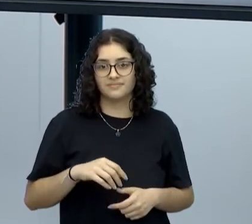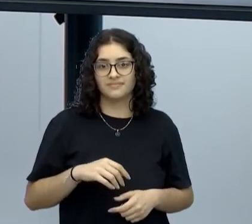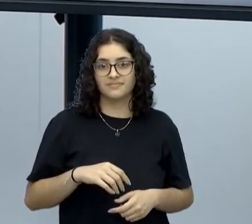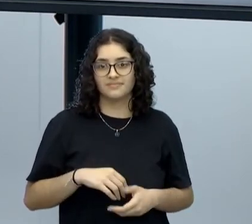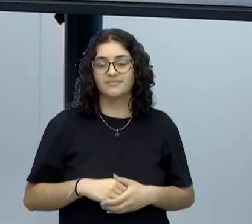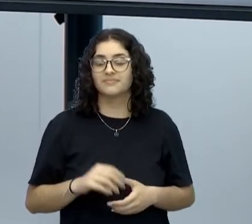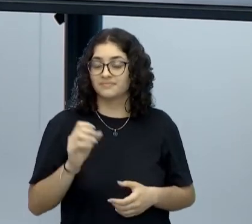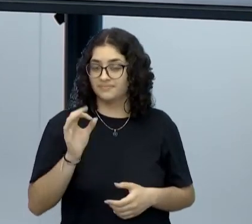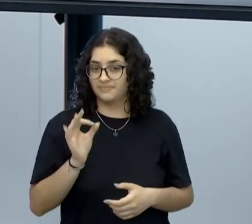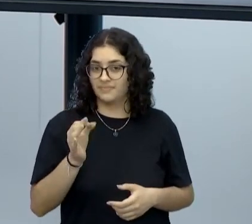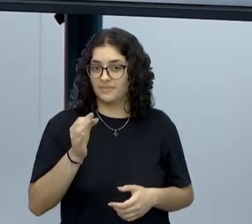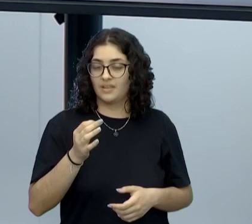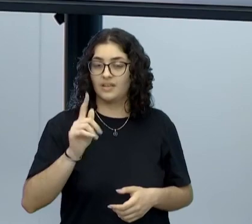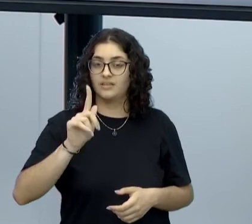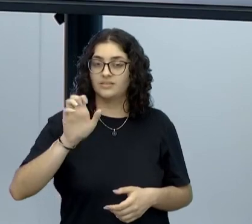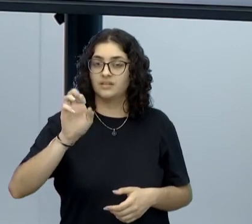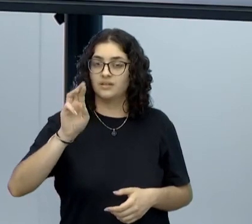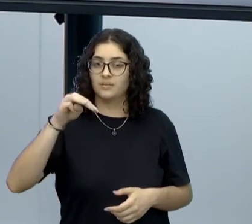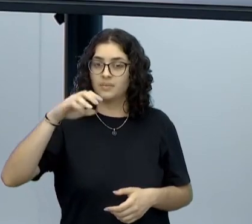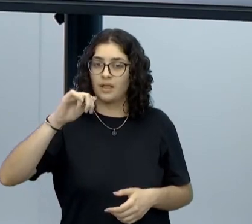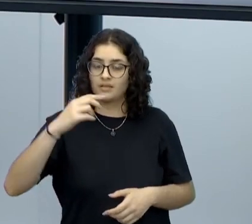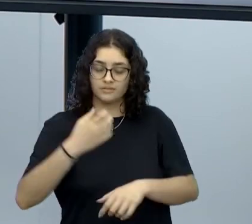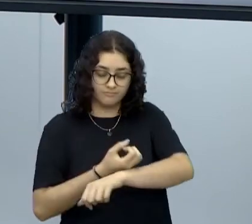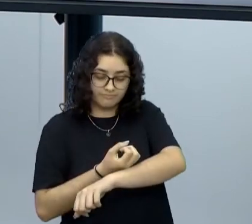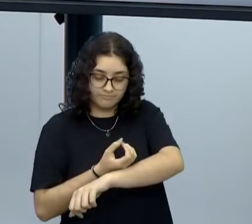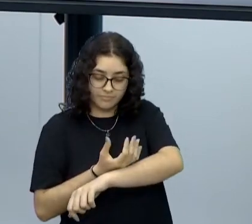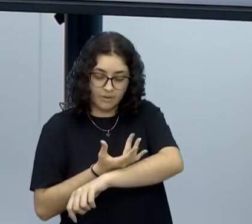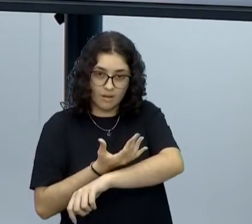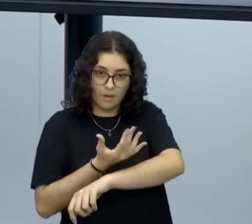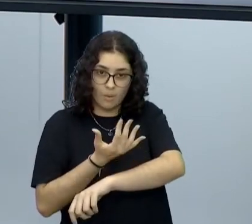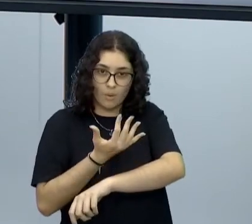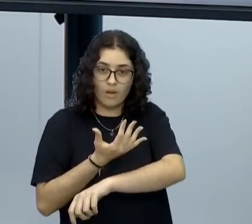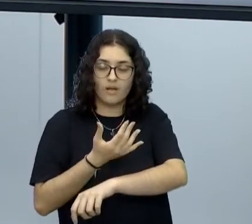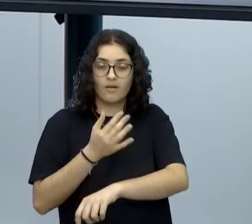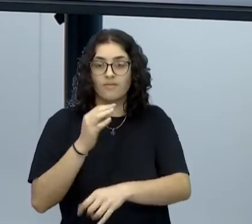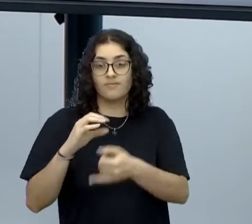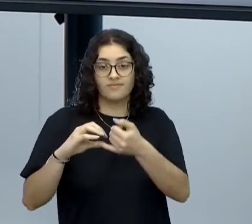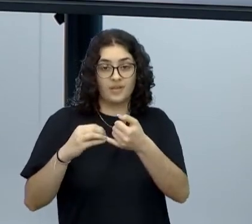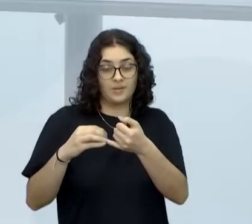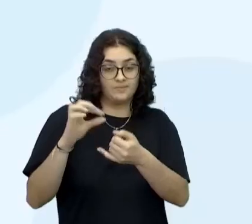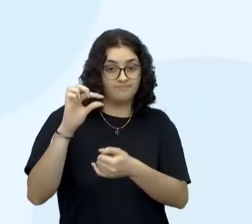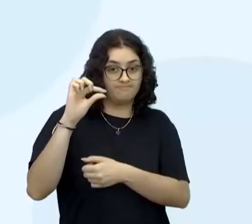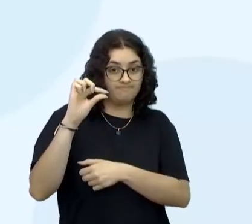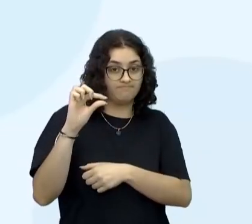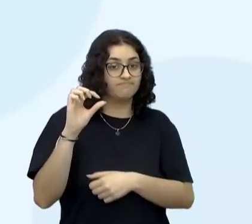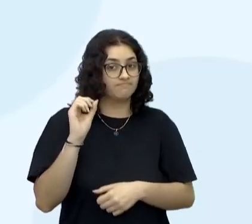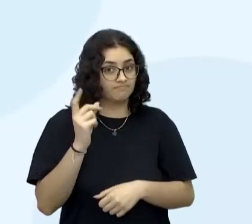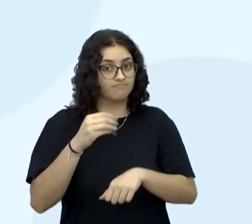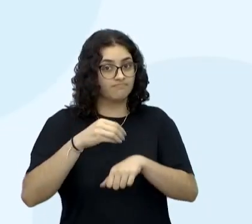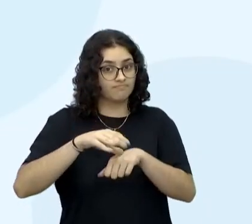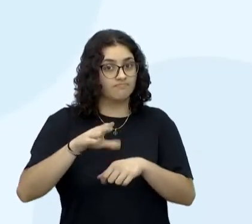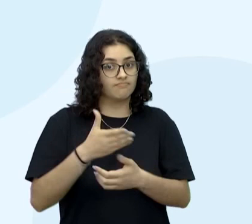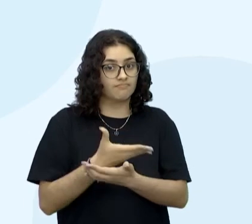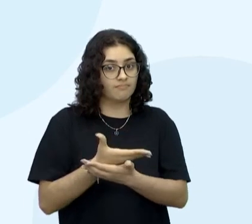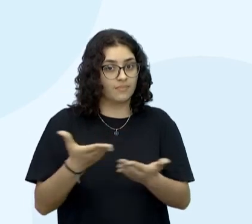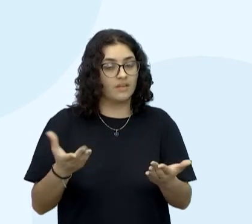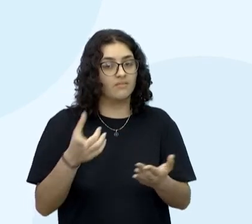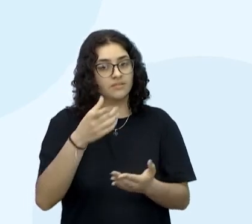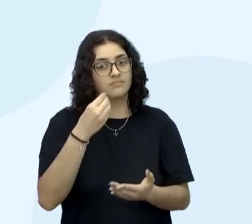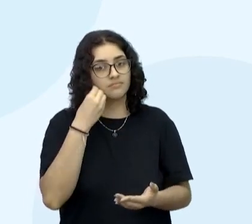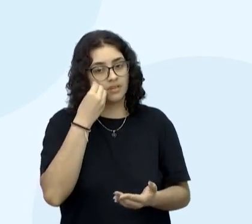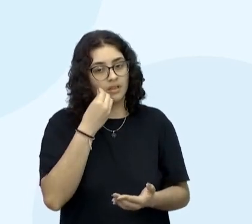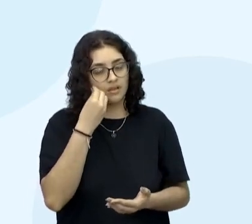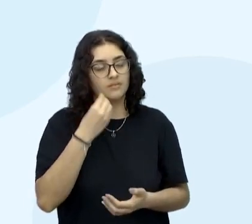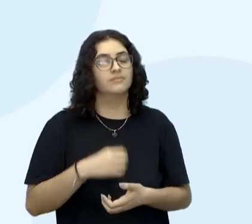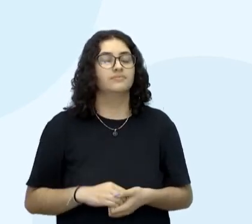comigo, tá certo? De germinação aí da semente de feijão. Então, aí fica a dica para vocês fazerem um teste.